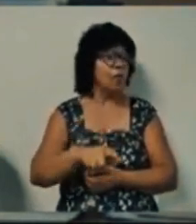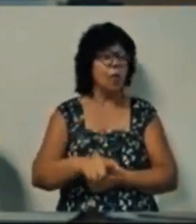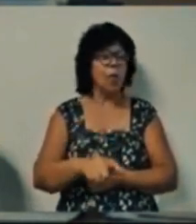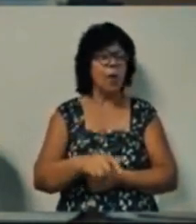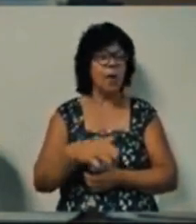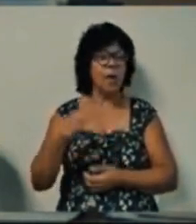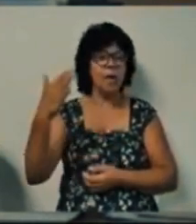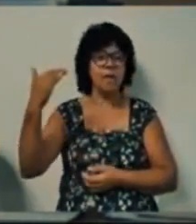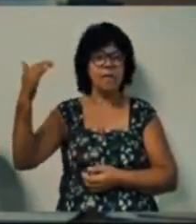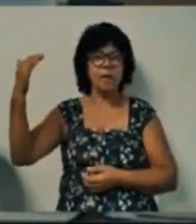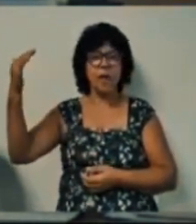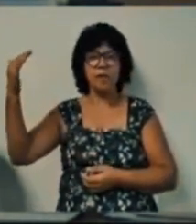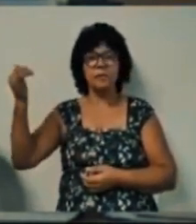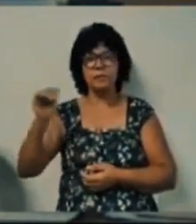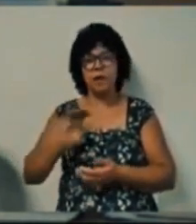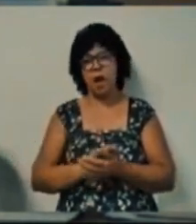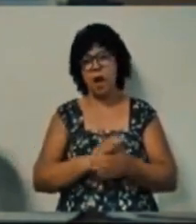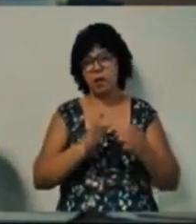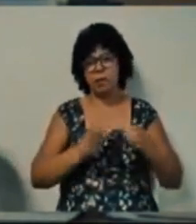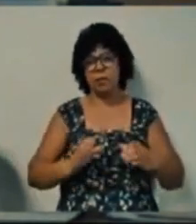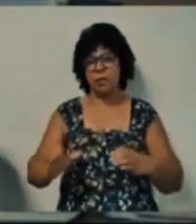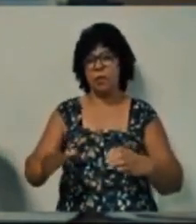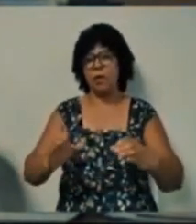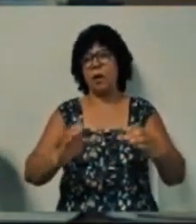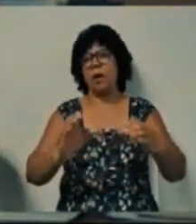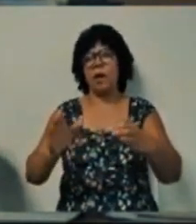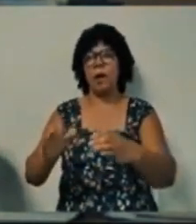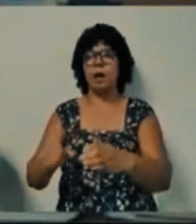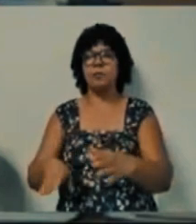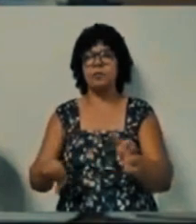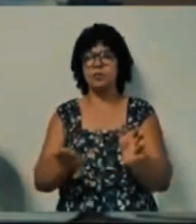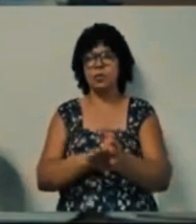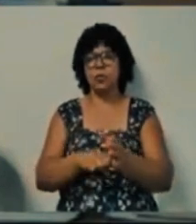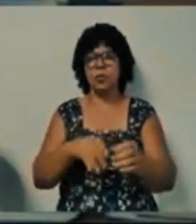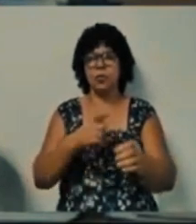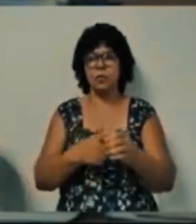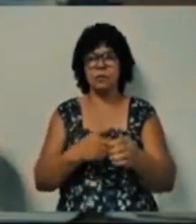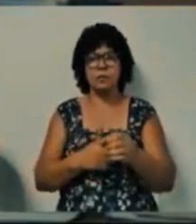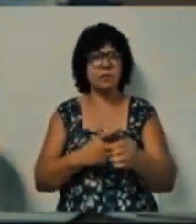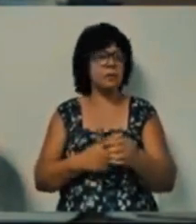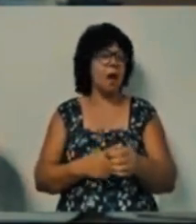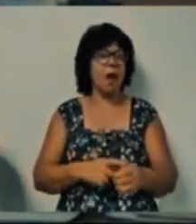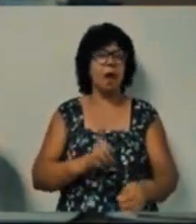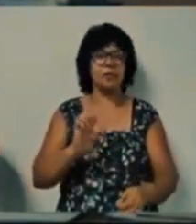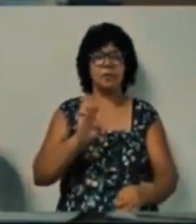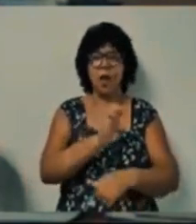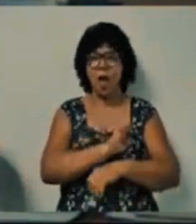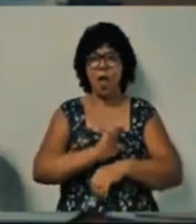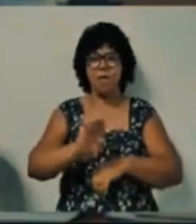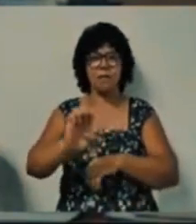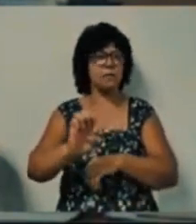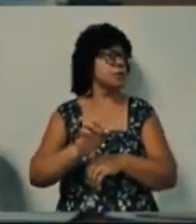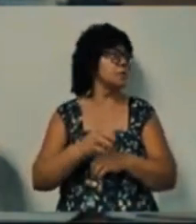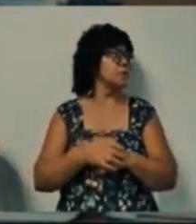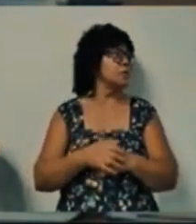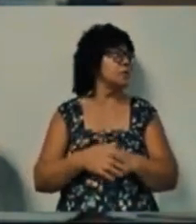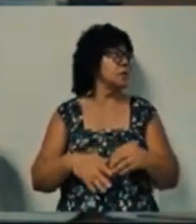regiões mais altas, chegou a Éfeso. Encontrando ali alguns